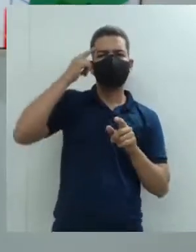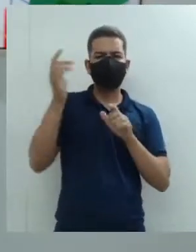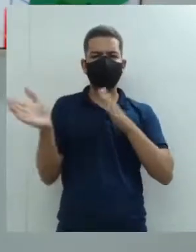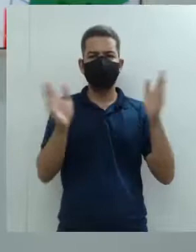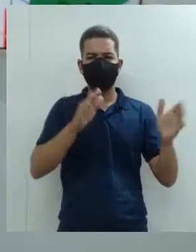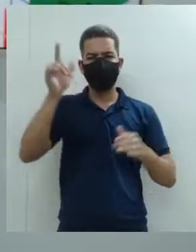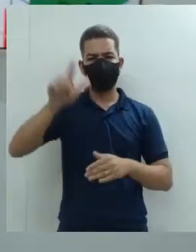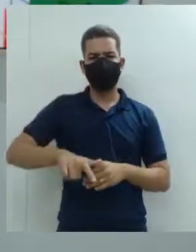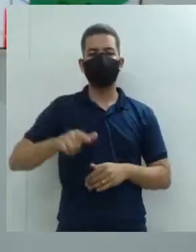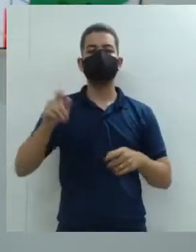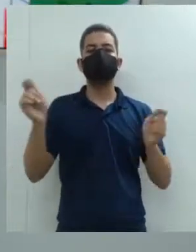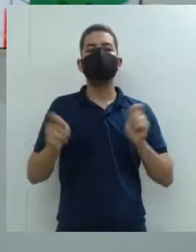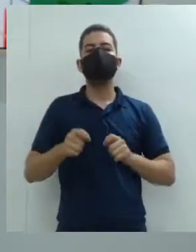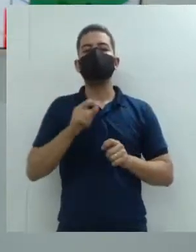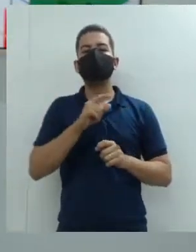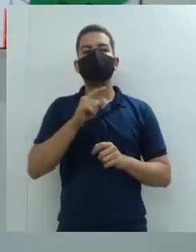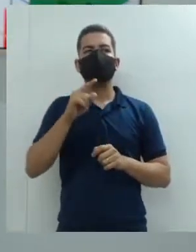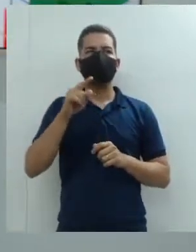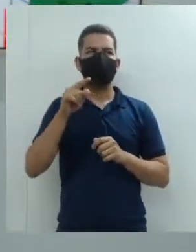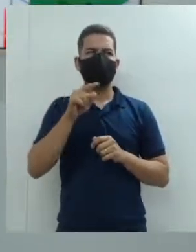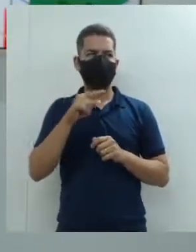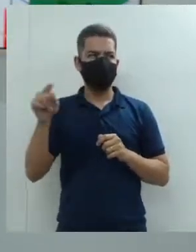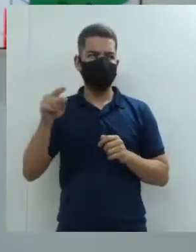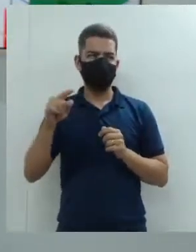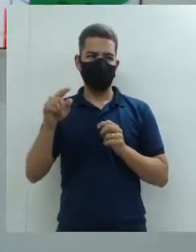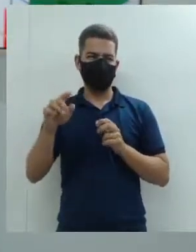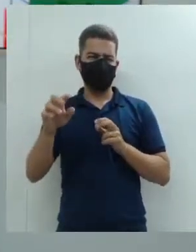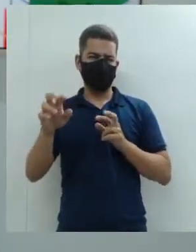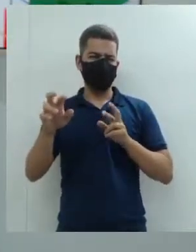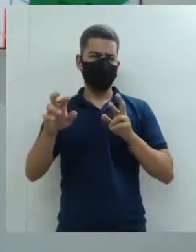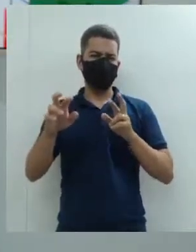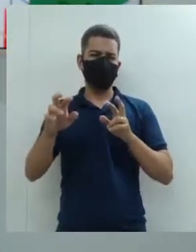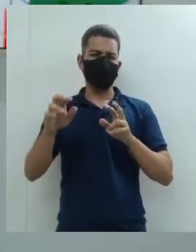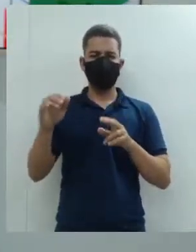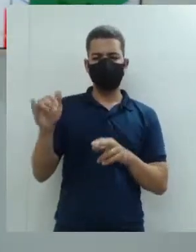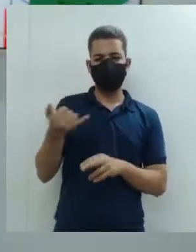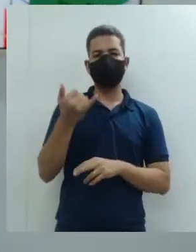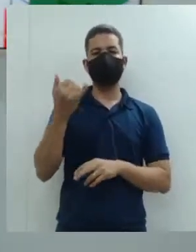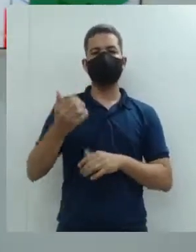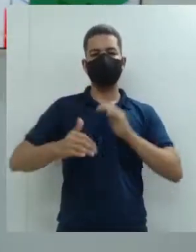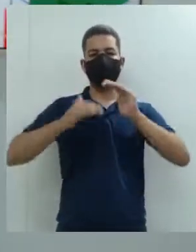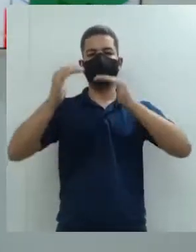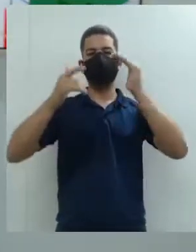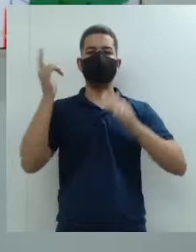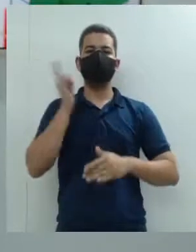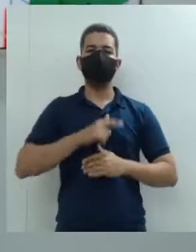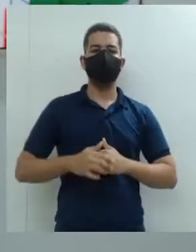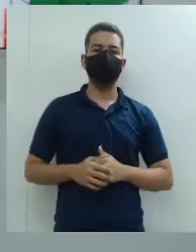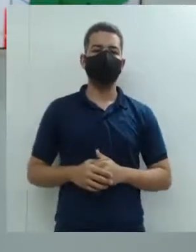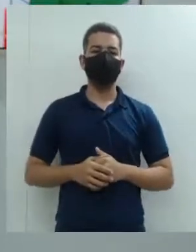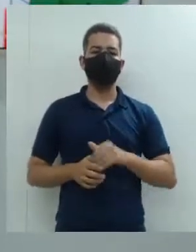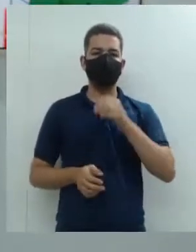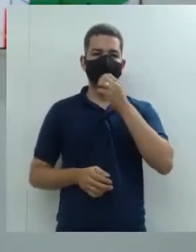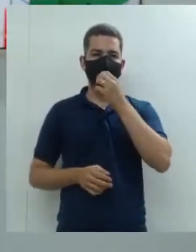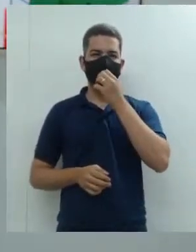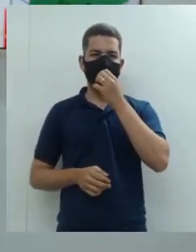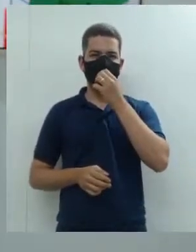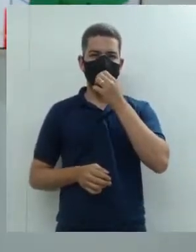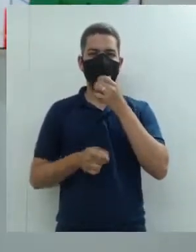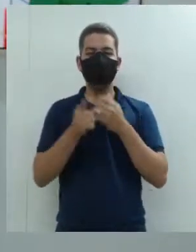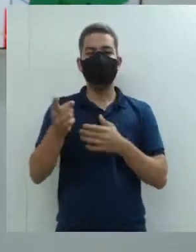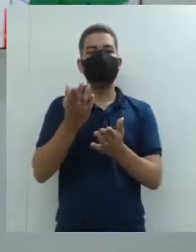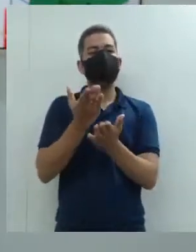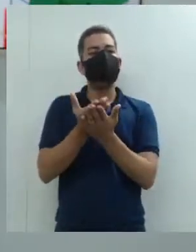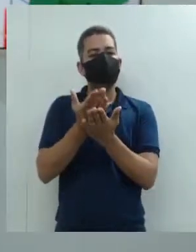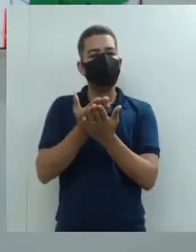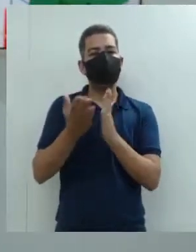então para que você possa ter um maior aproveitamento. Então, não deixe de estudar, de